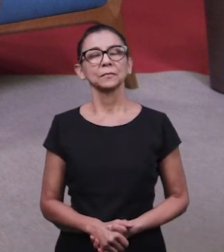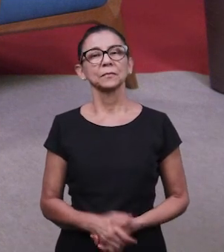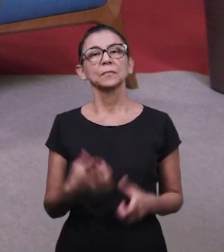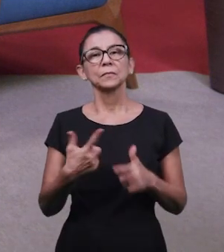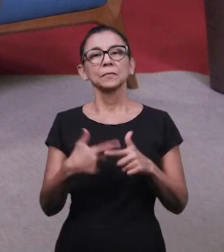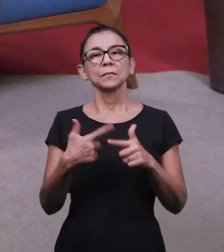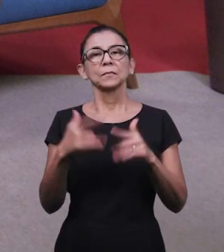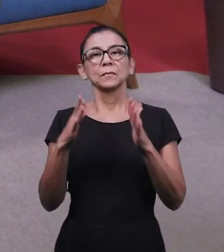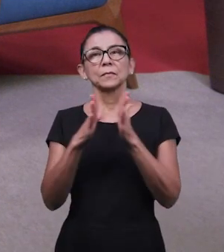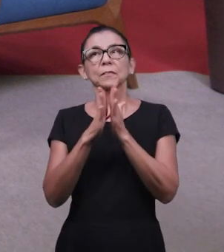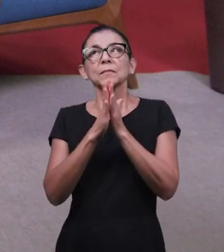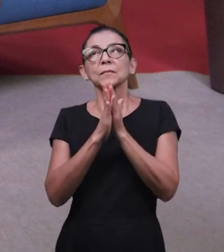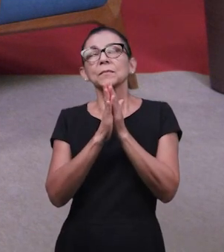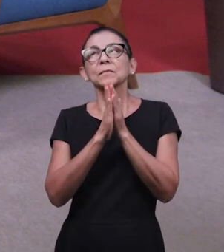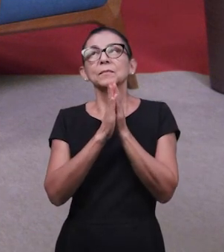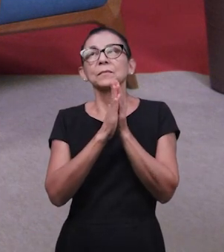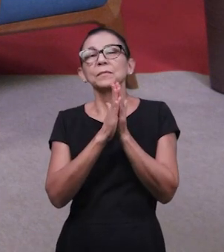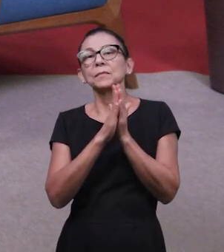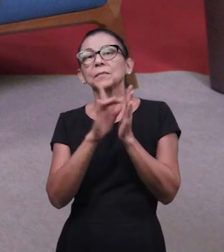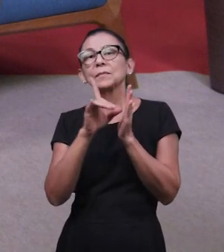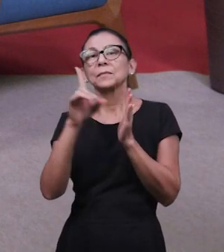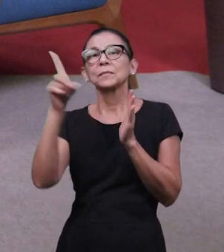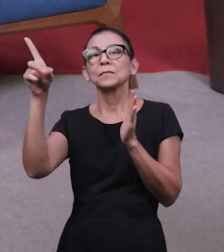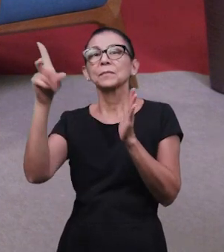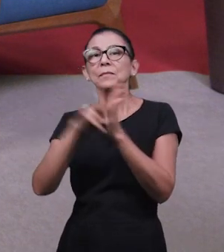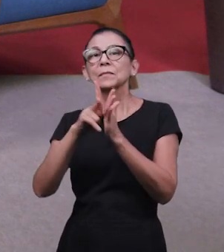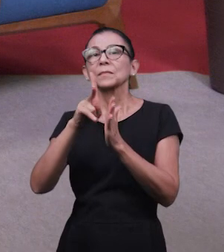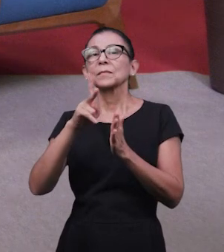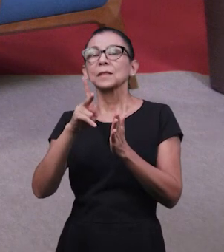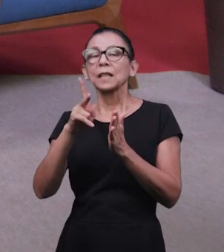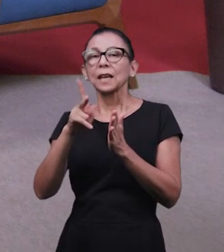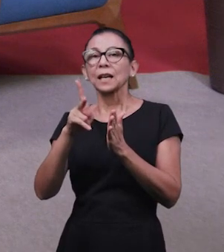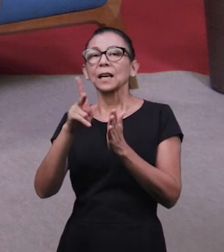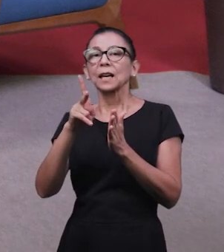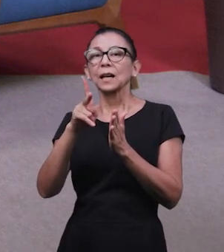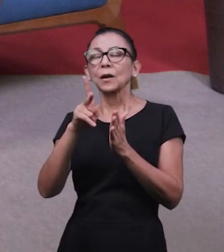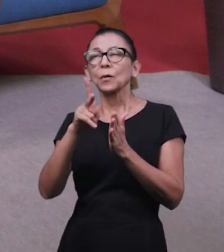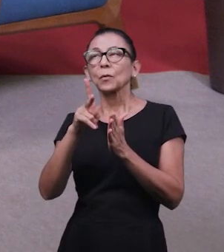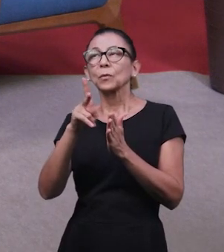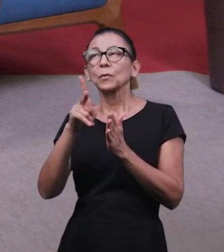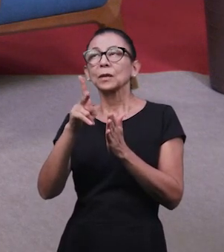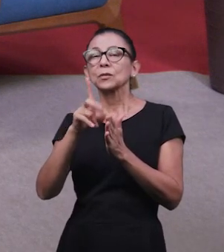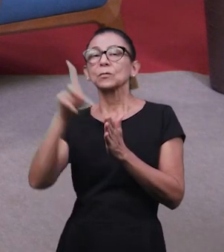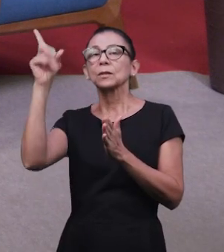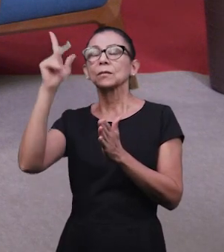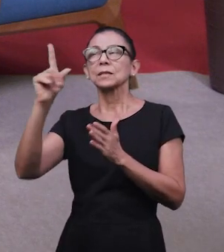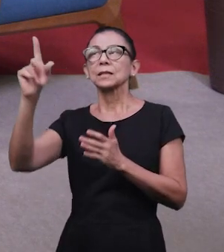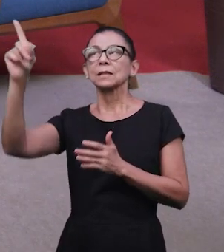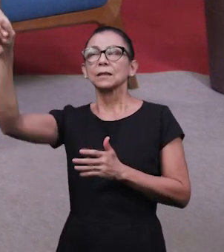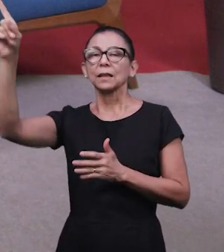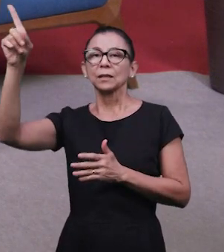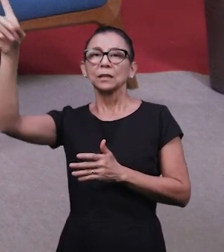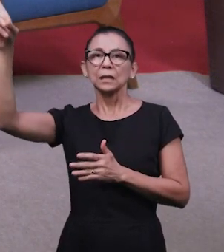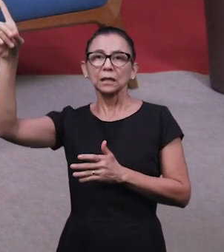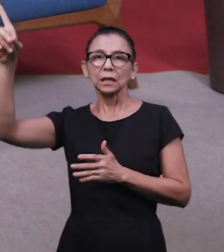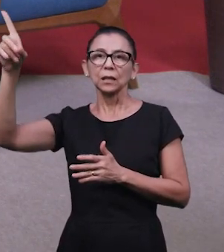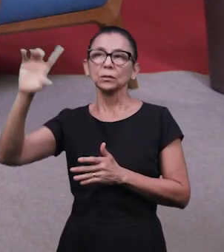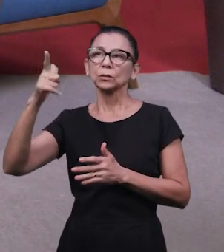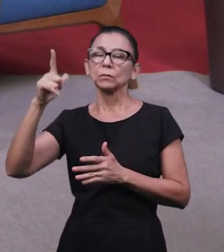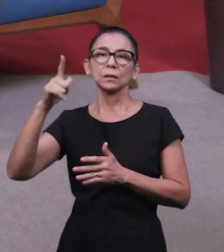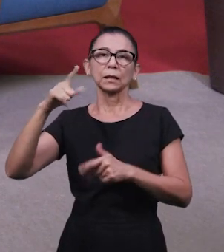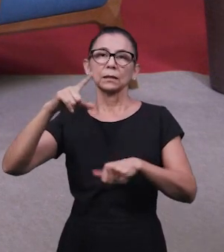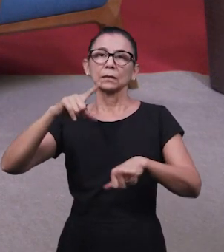palavra de Deus não vai passar. Tudo que está profetizado vai se cumprir. É porque ela é proveniente. Esta